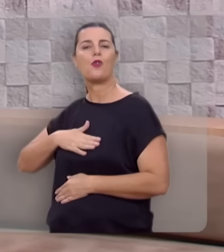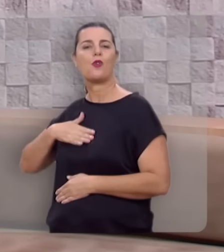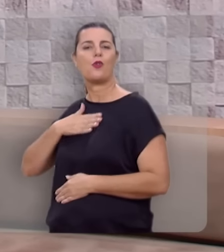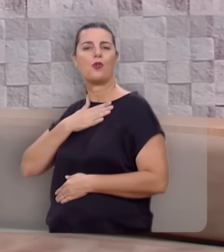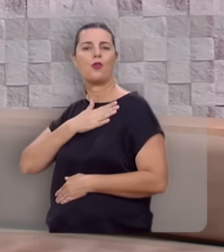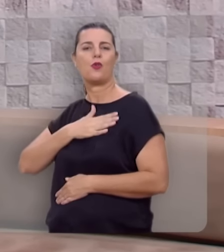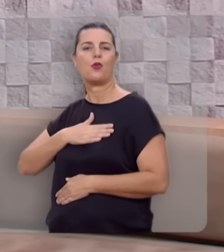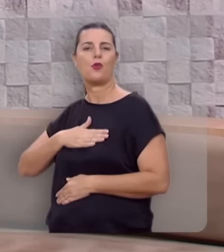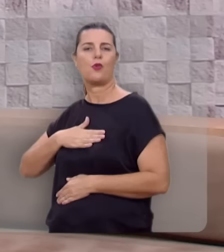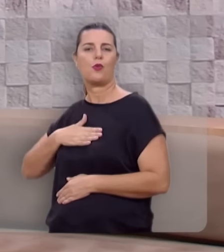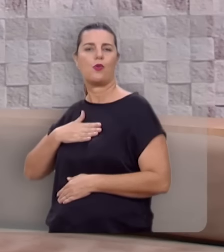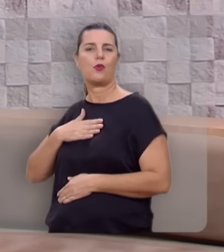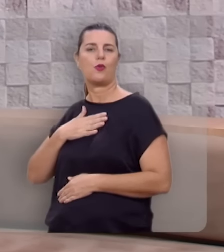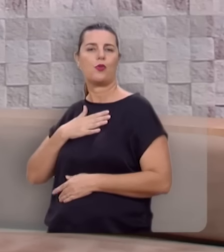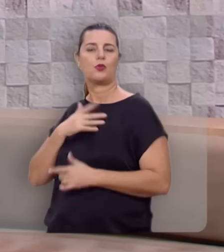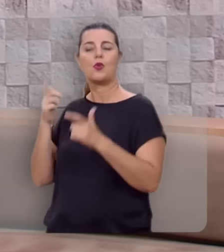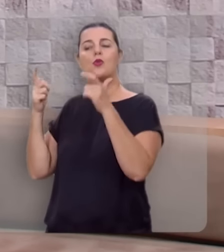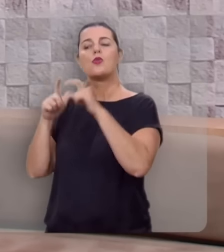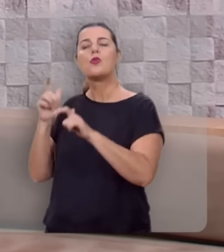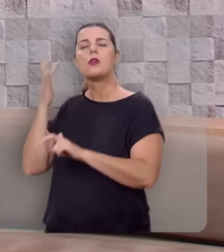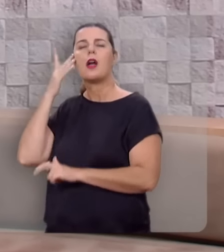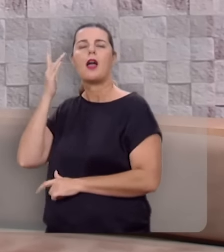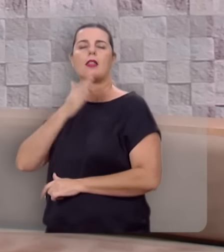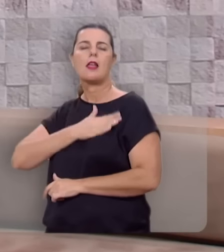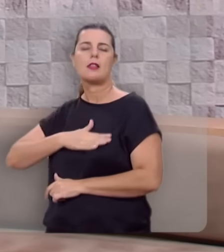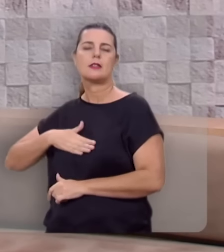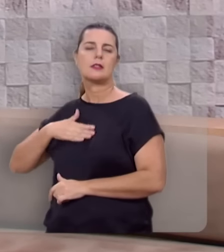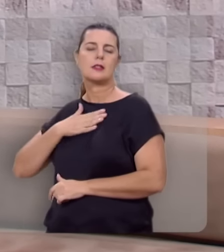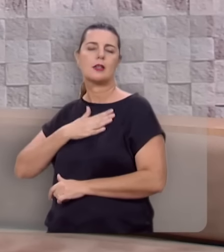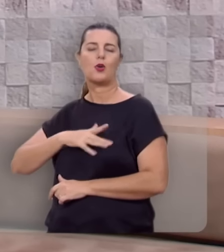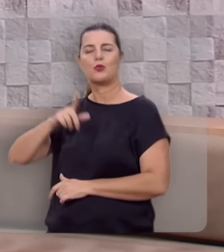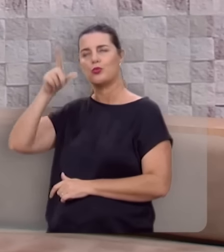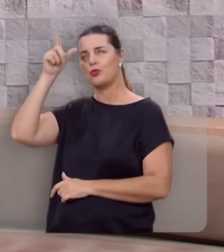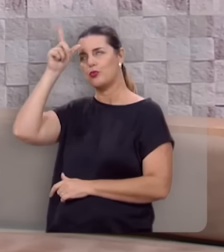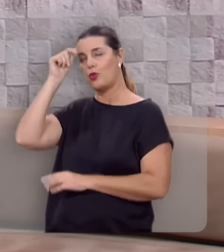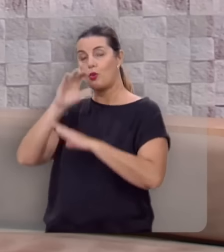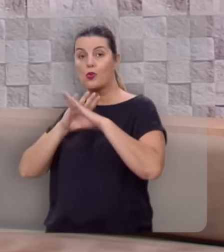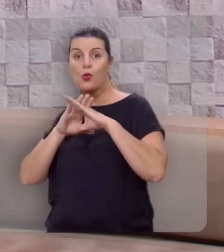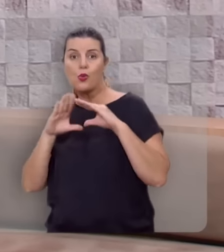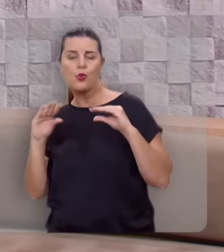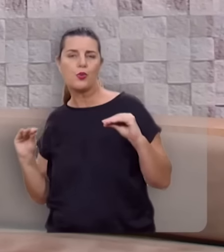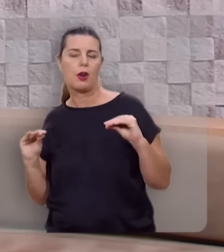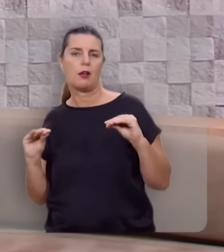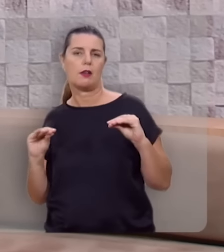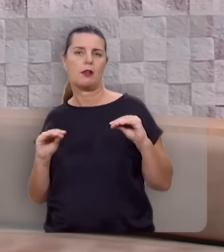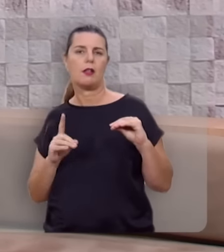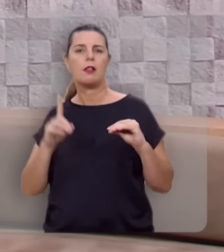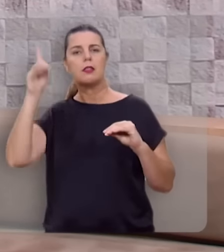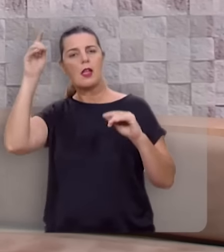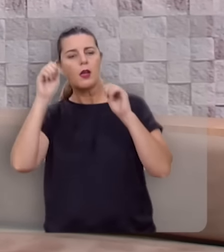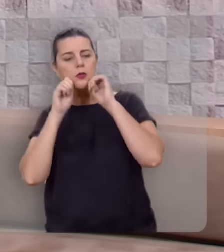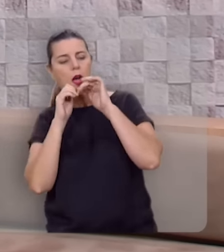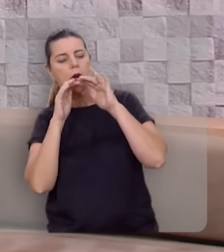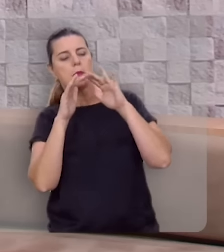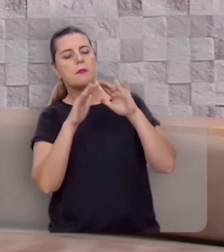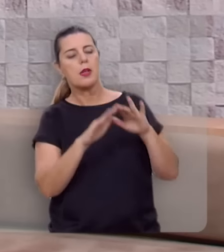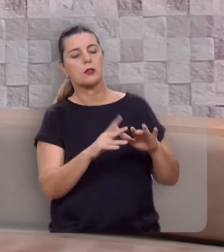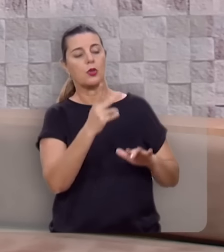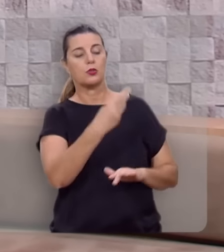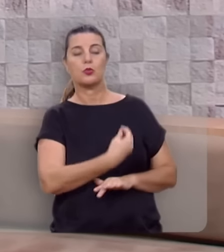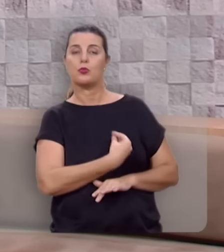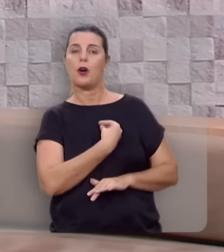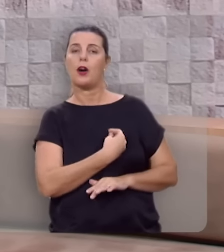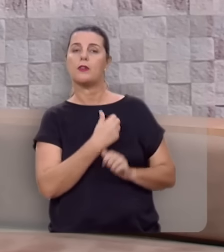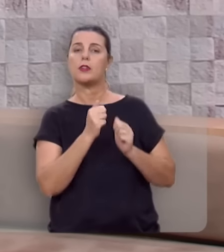conforto, o paraíso do descanso. É cura. Deus é o Deus que abençoa